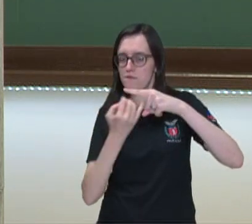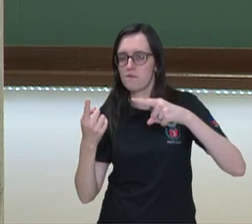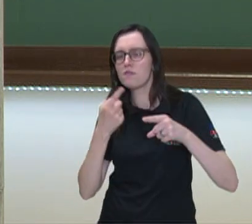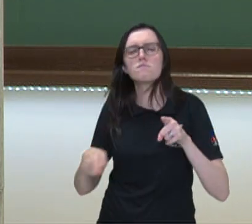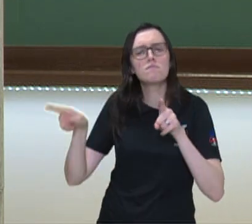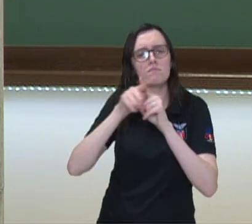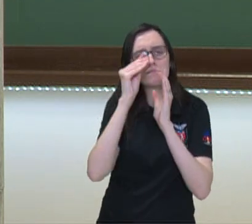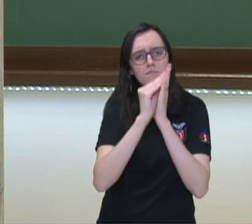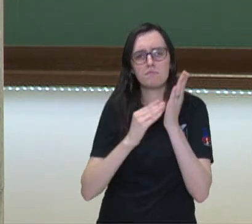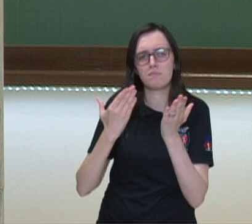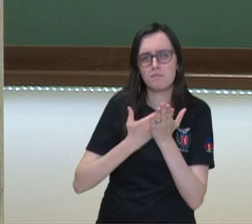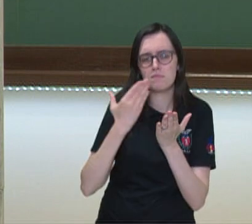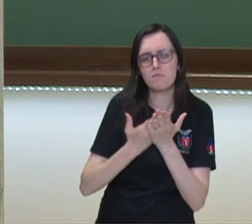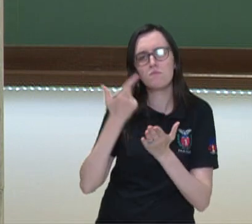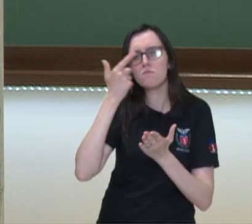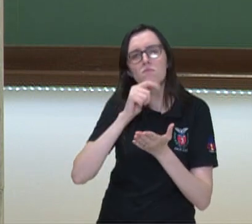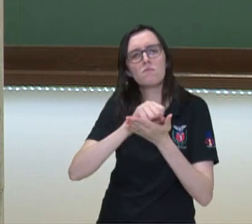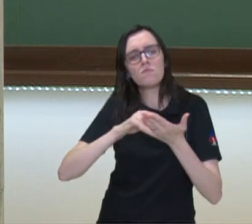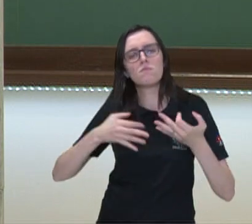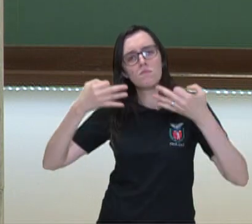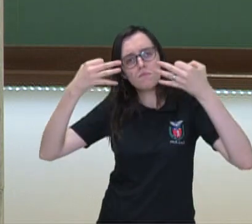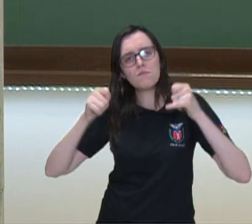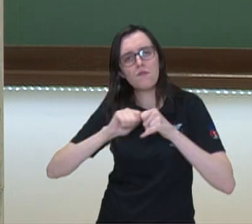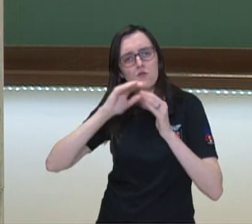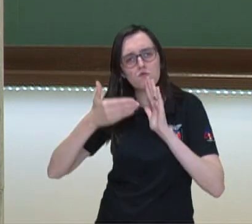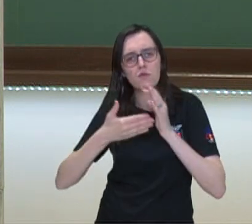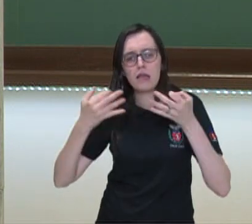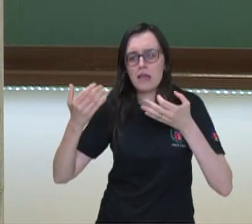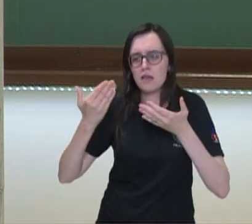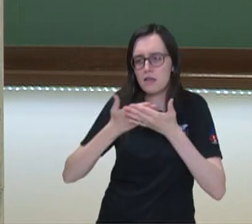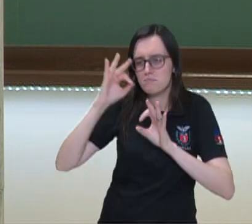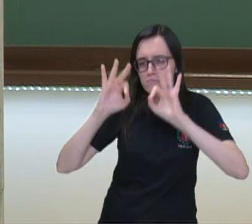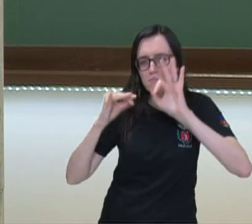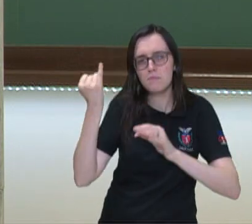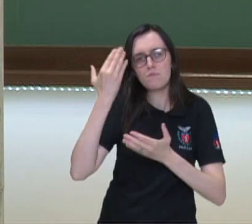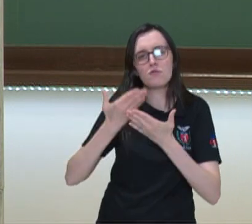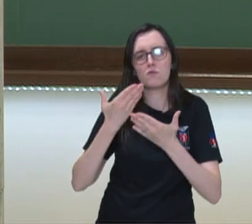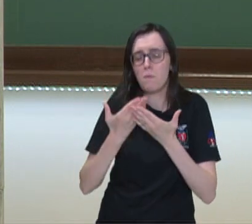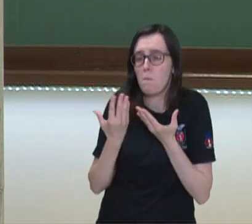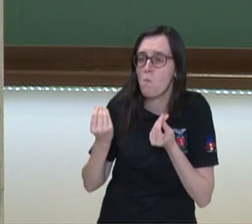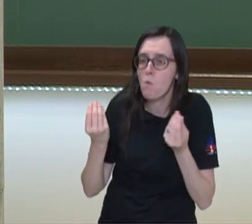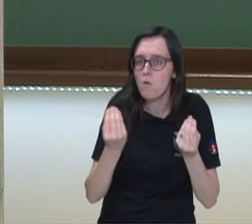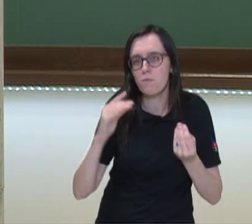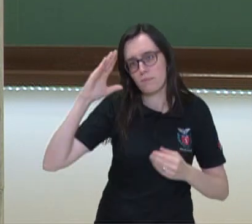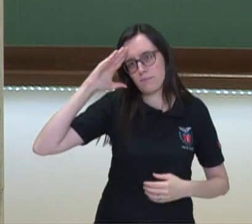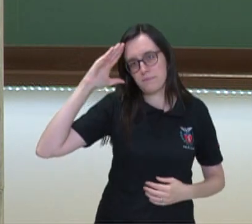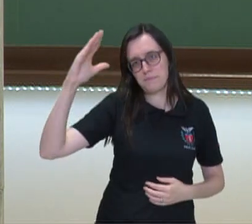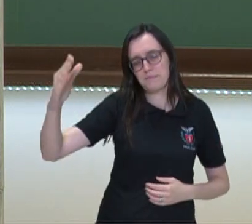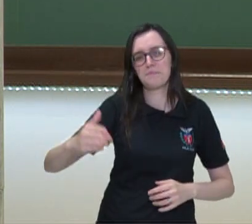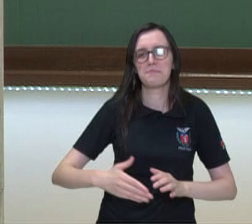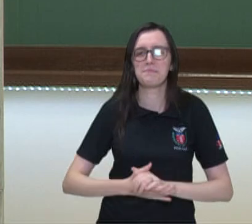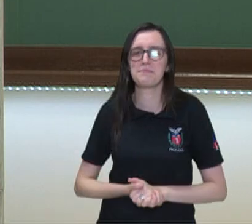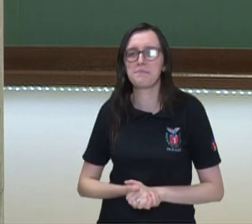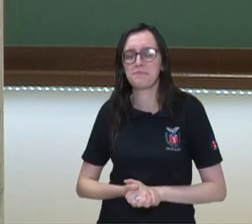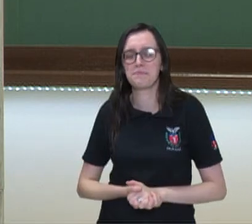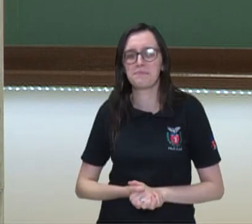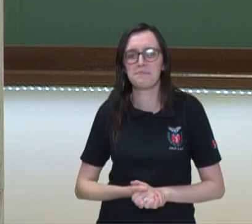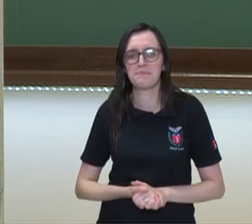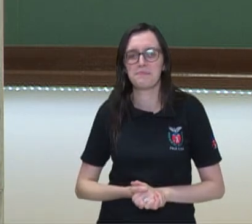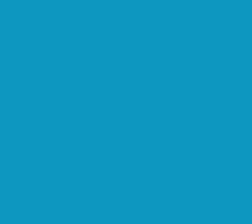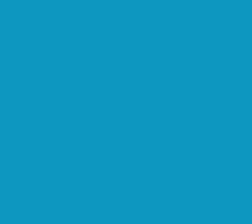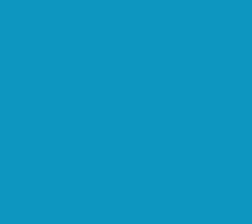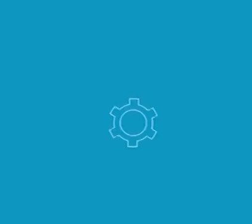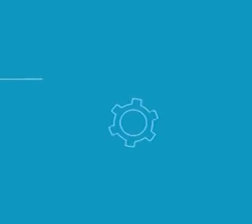suas anotações, faça os exercícios direitinho, mantenha o seu caderno em ordem, estude bastante e a gente se encontra numa próxima aula. Até lá!